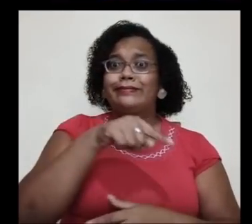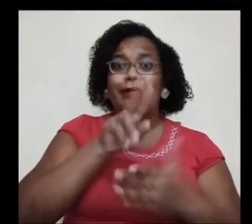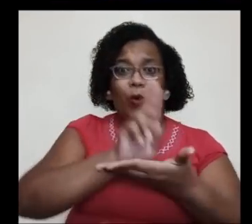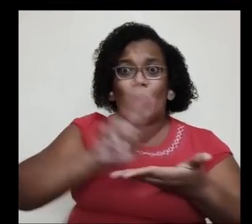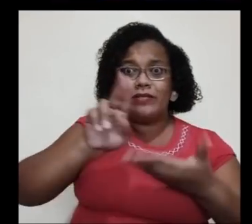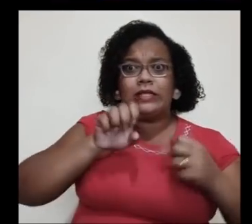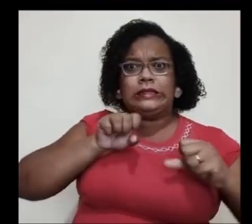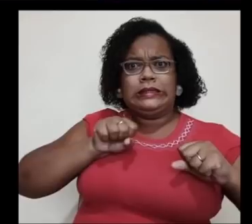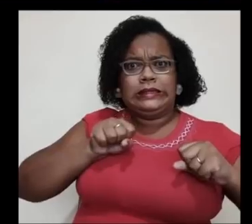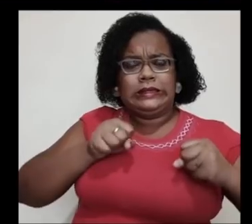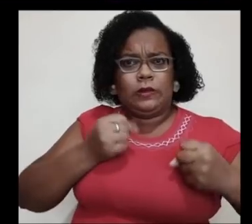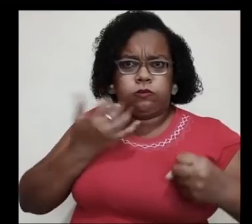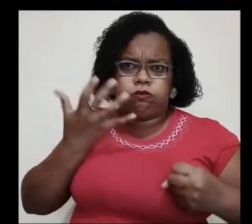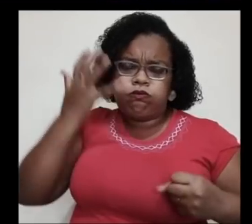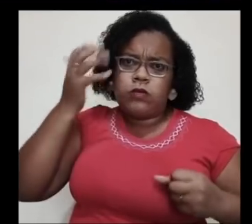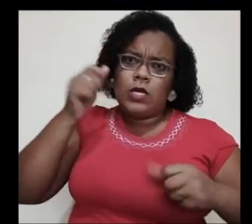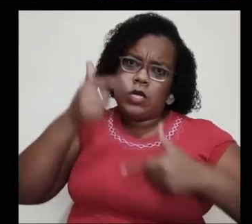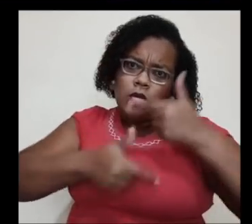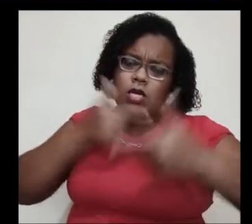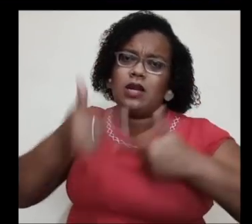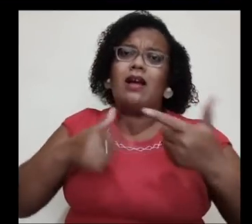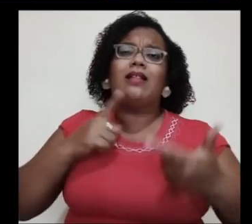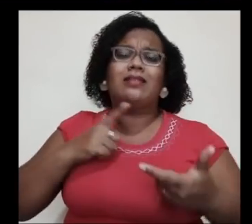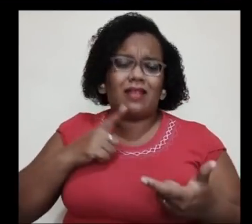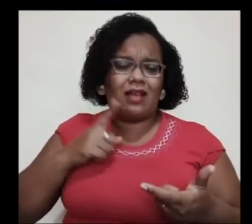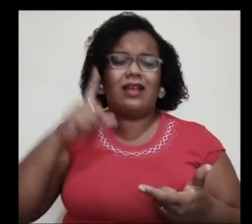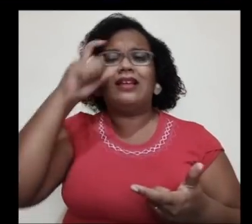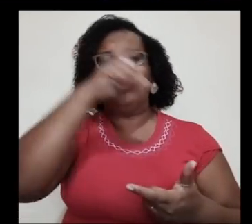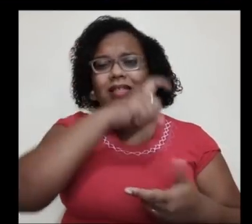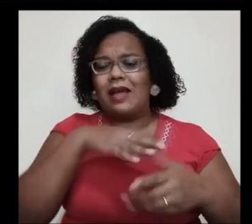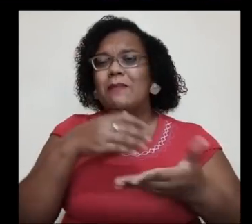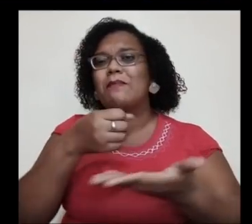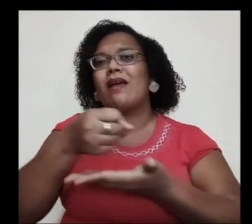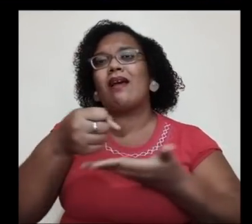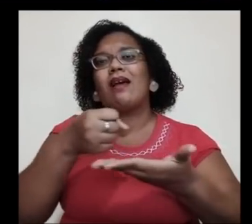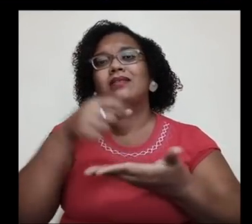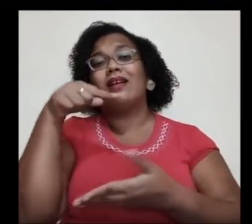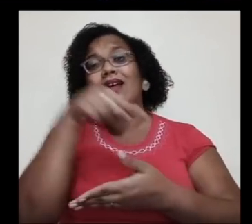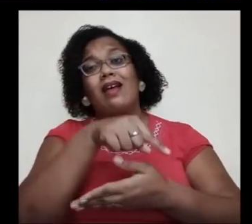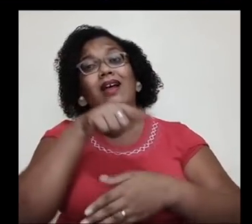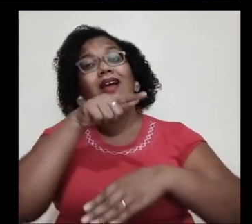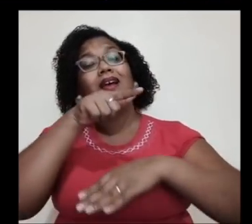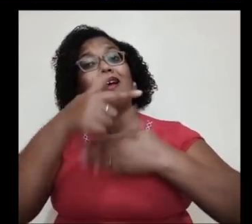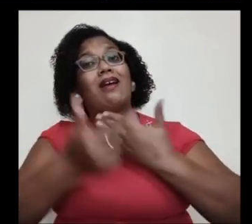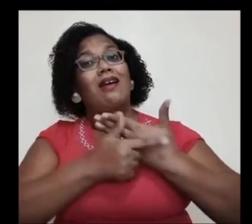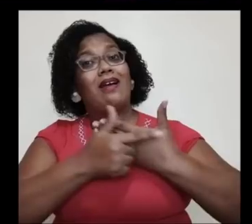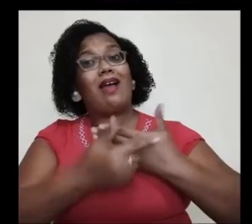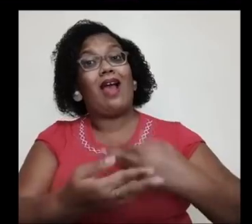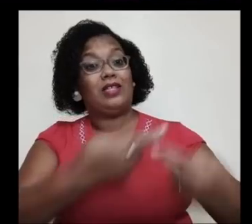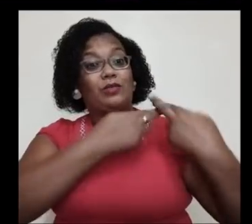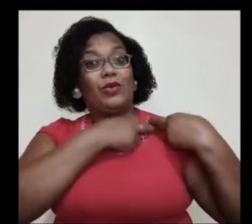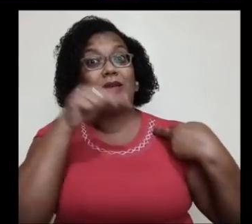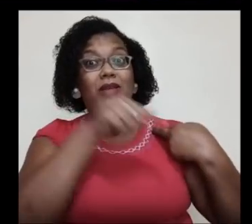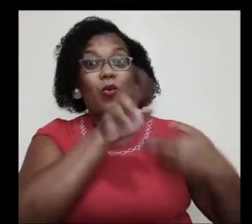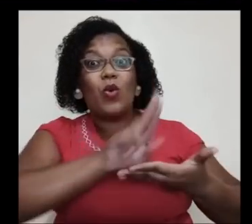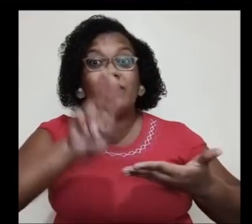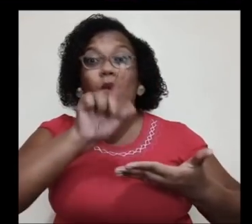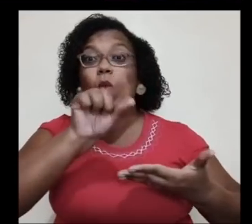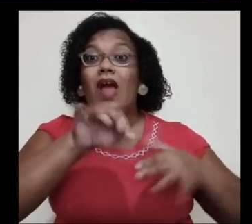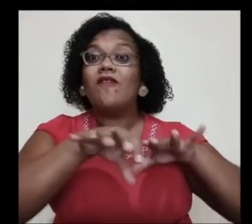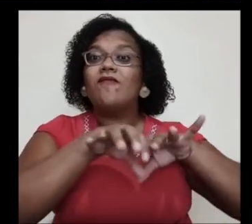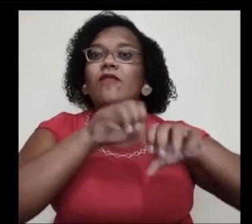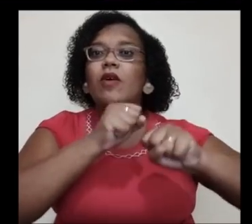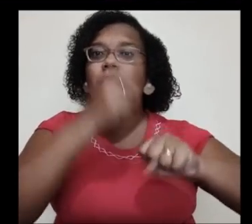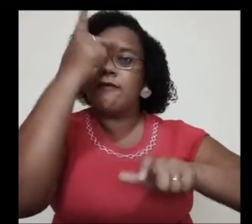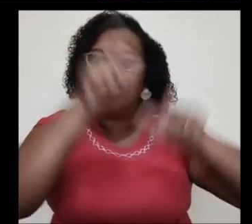universidades é formar gente qualificada, é fazer a formação, e certamente ajudar a inovação, ser a base para ela, desenvolver